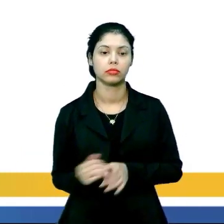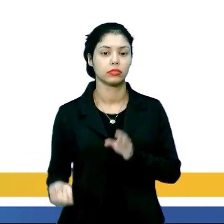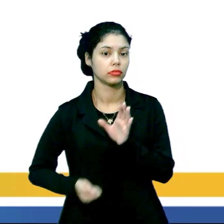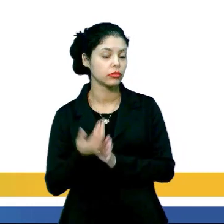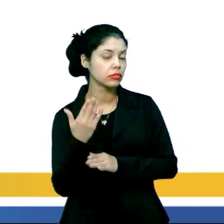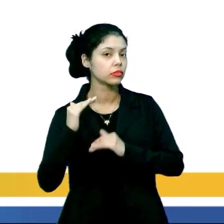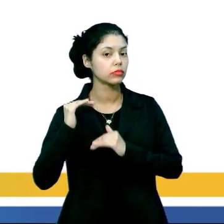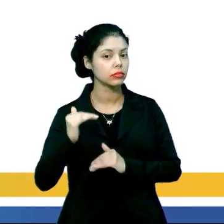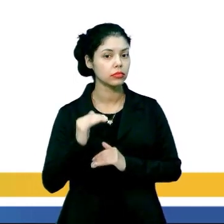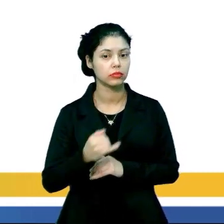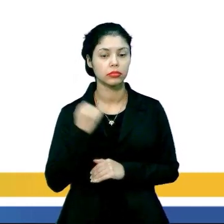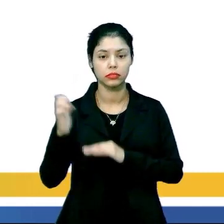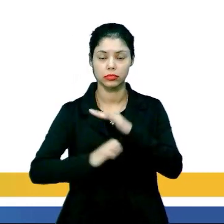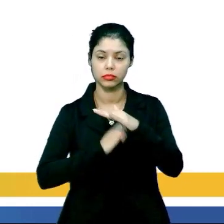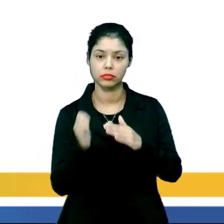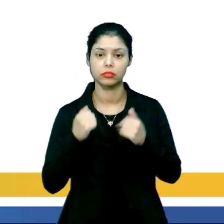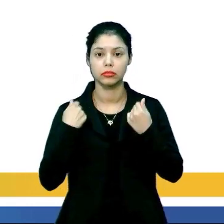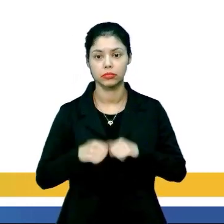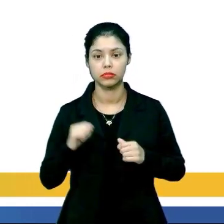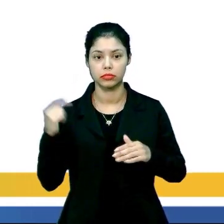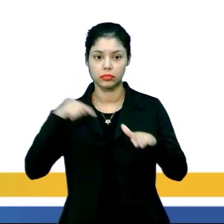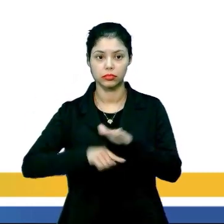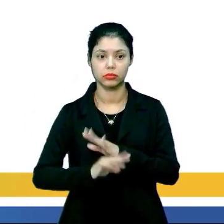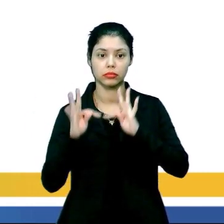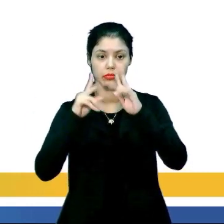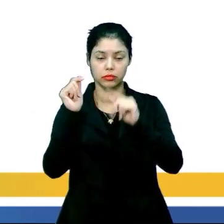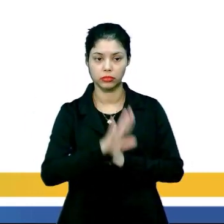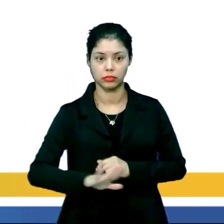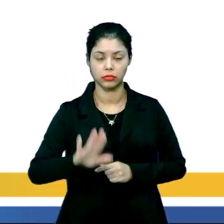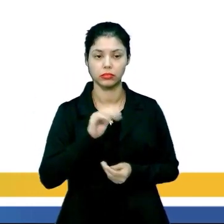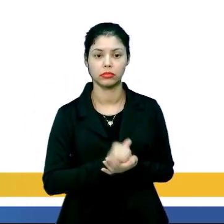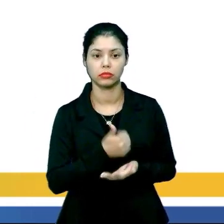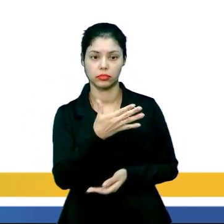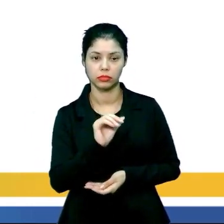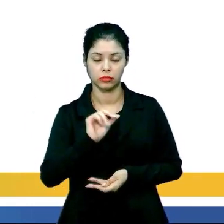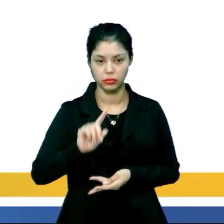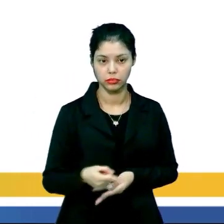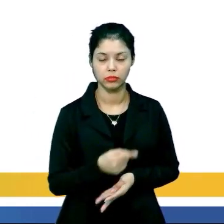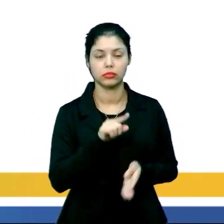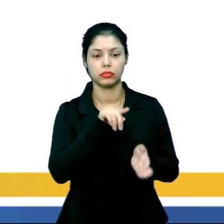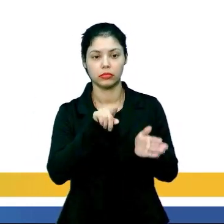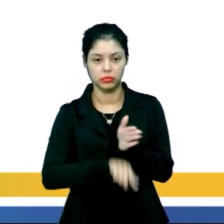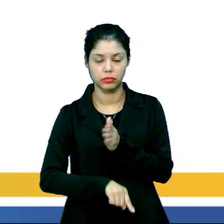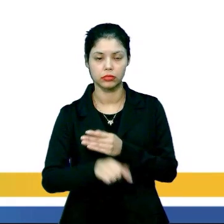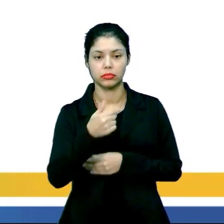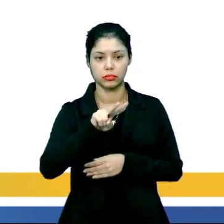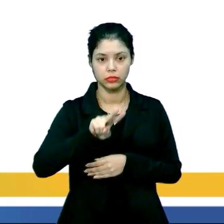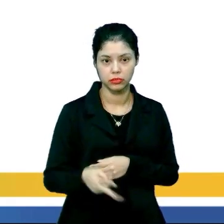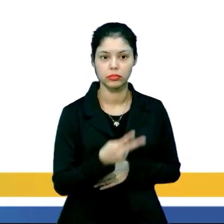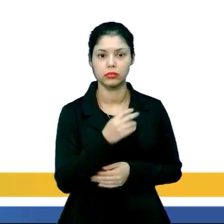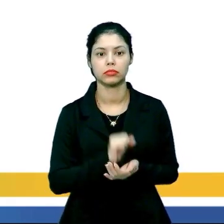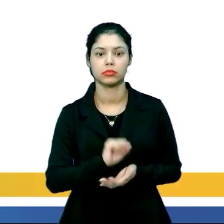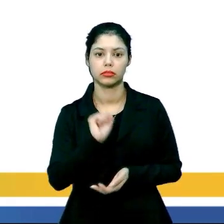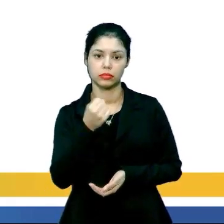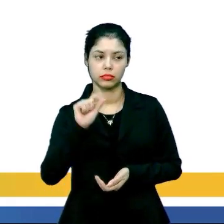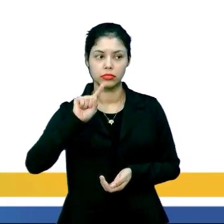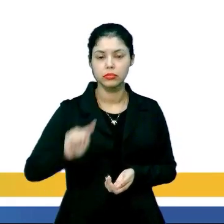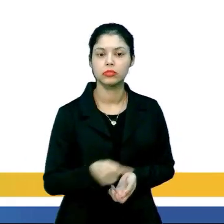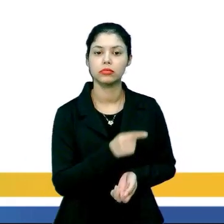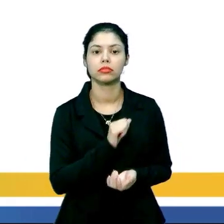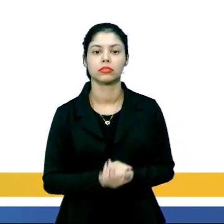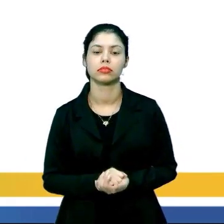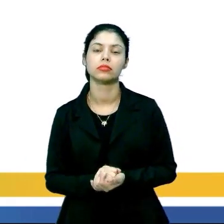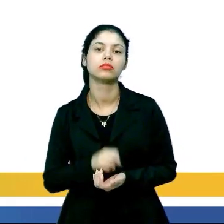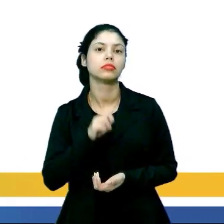Na criação do pacote especial, a empresa deveria inserir um total de 10.000 menos 2.000 igual a 8.000